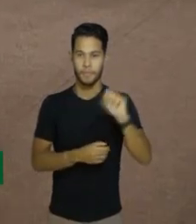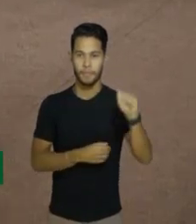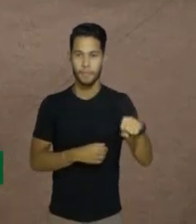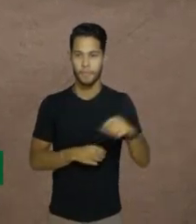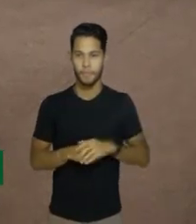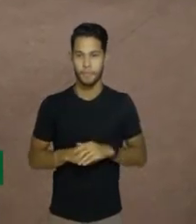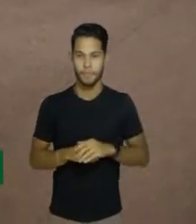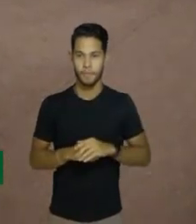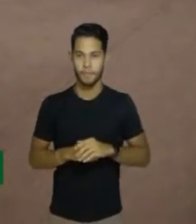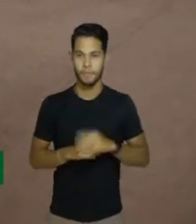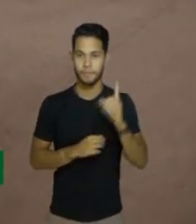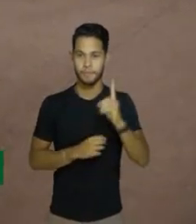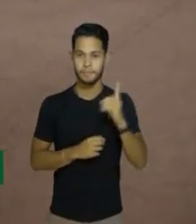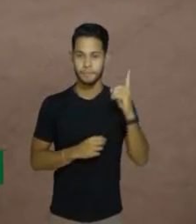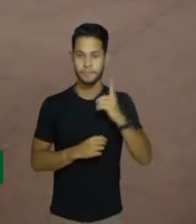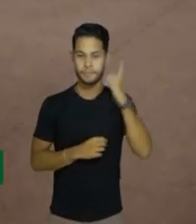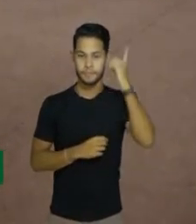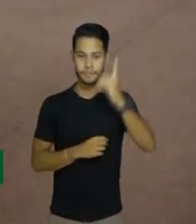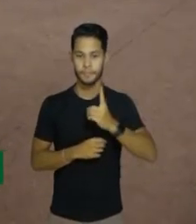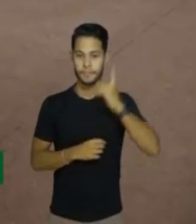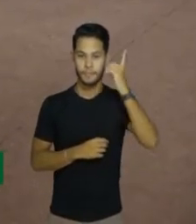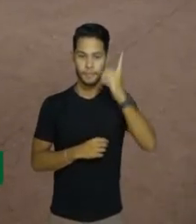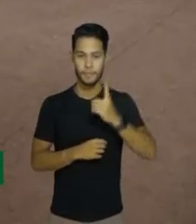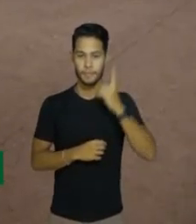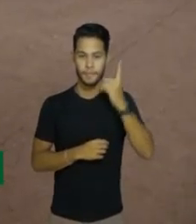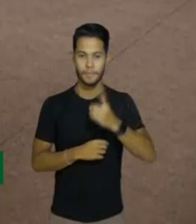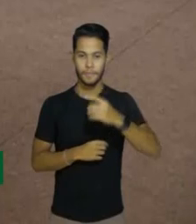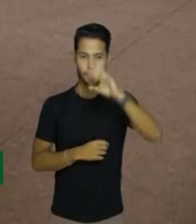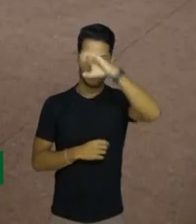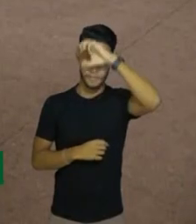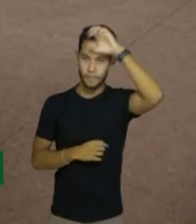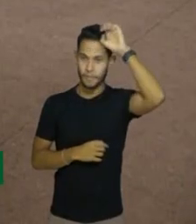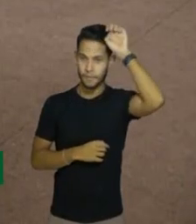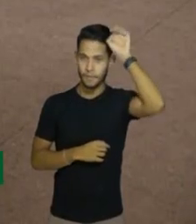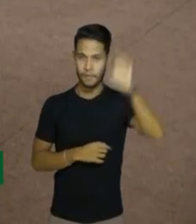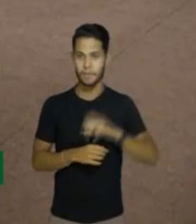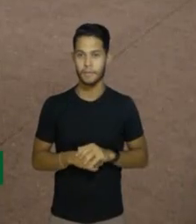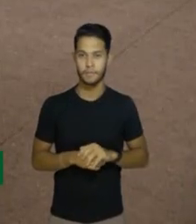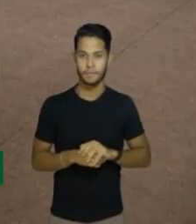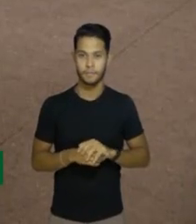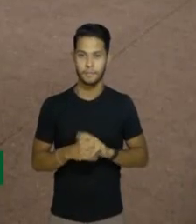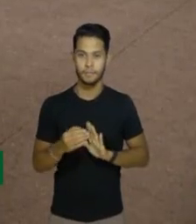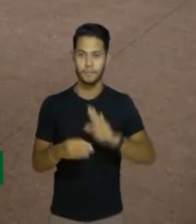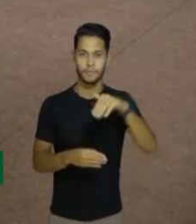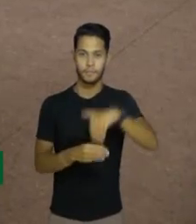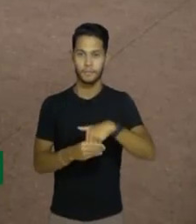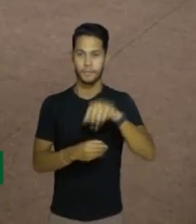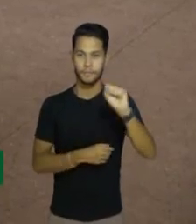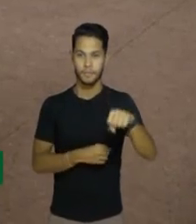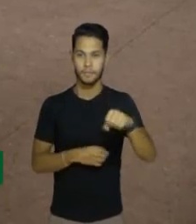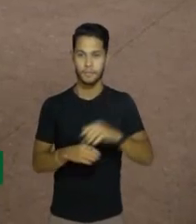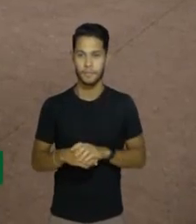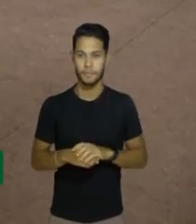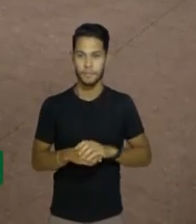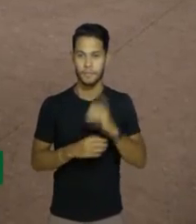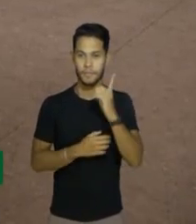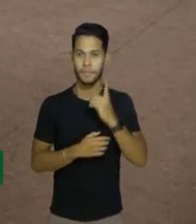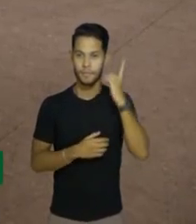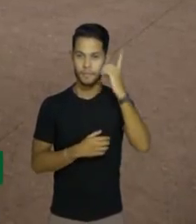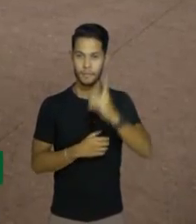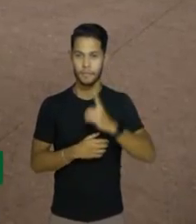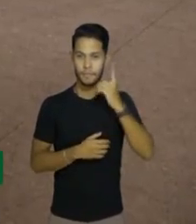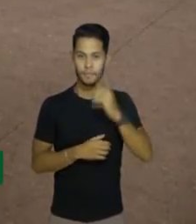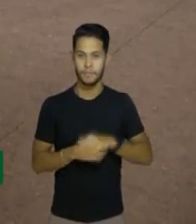Como vota deputado delegado Egídio? Deputado delegado Egídio vota sim. Como vota doutor Vicente Caro